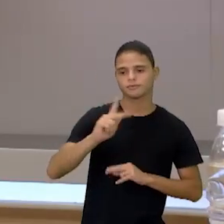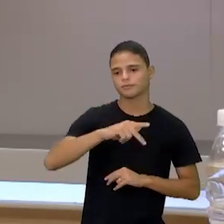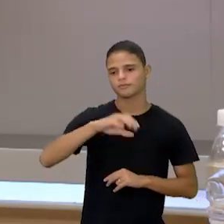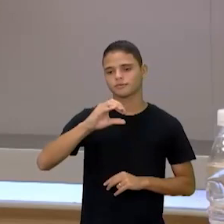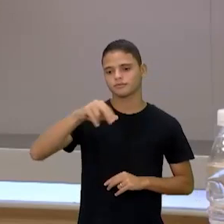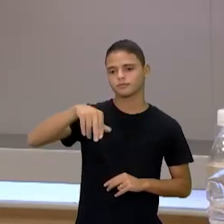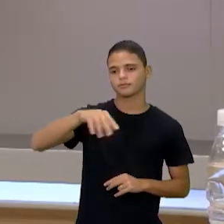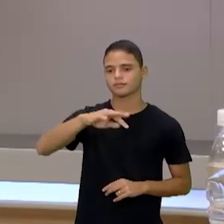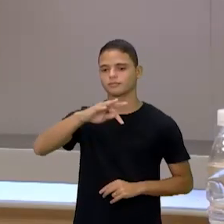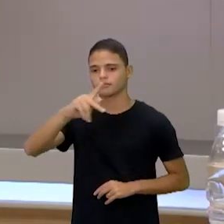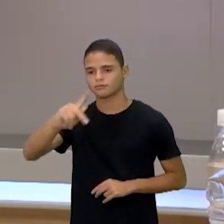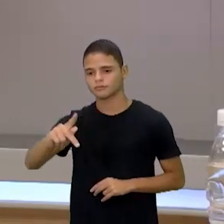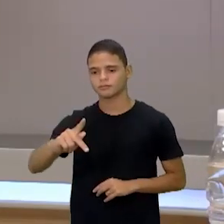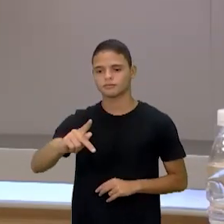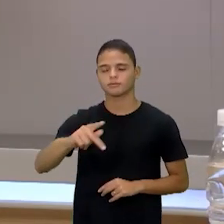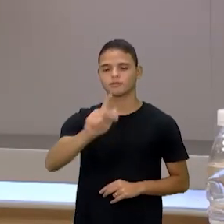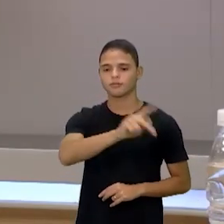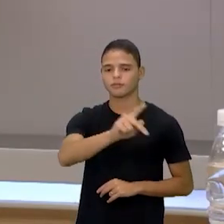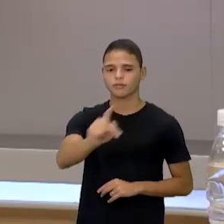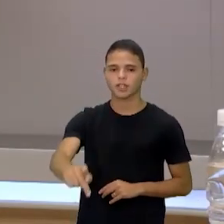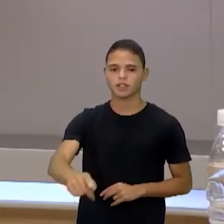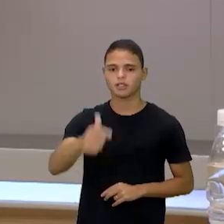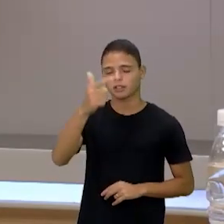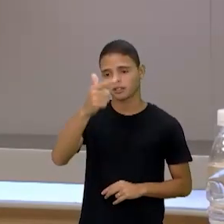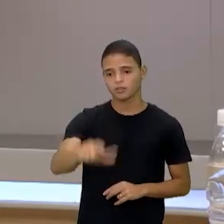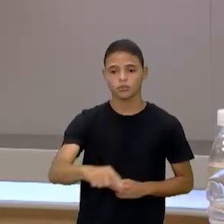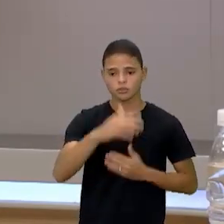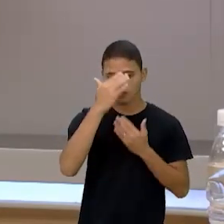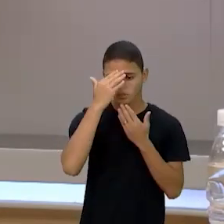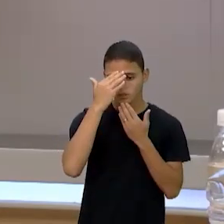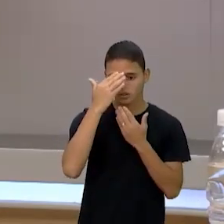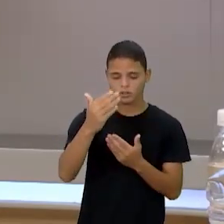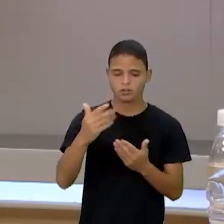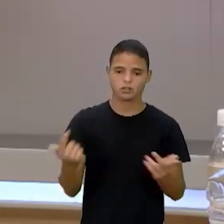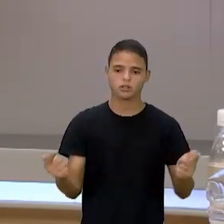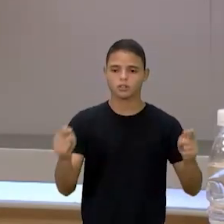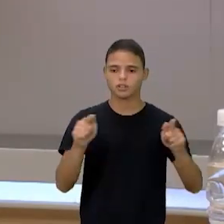PCNPs, professores, mais uma vez obrigada por essa